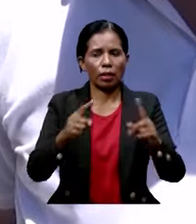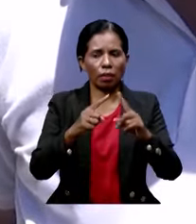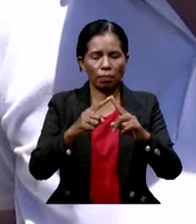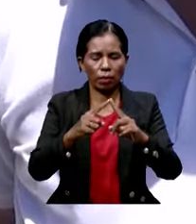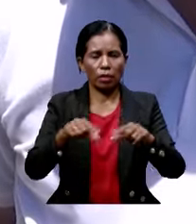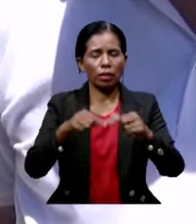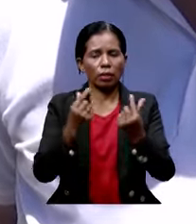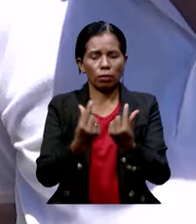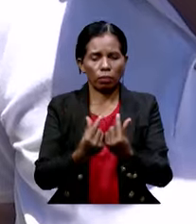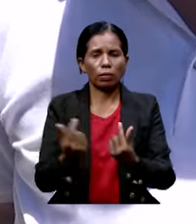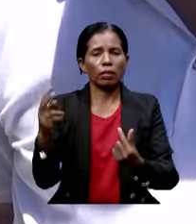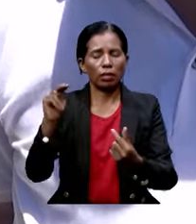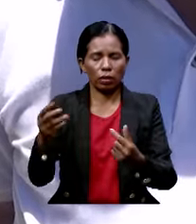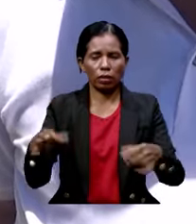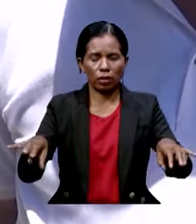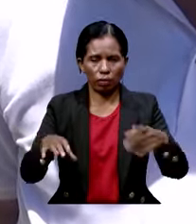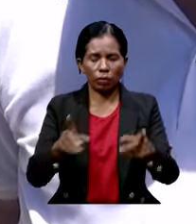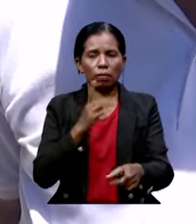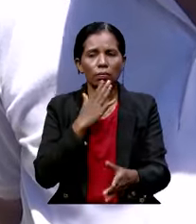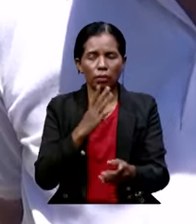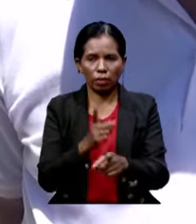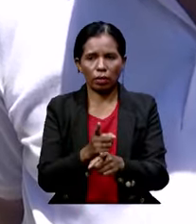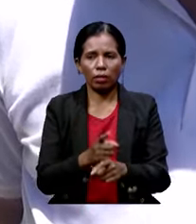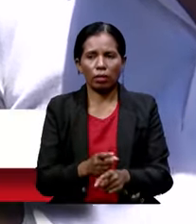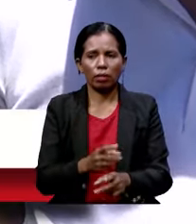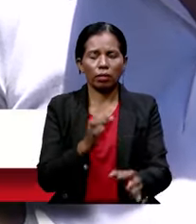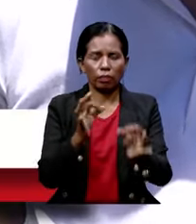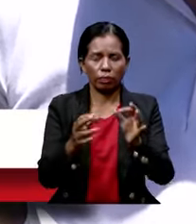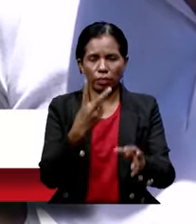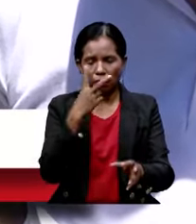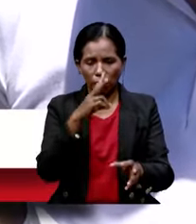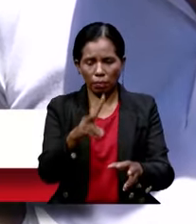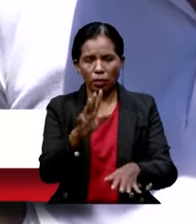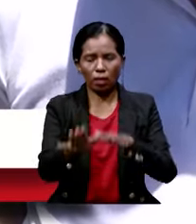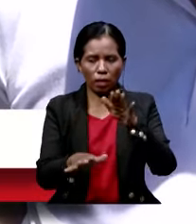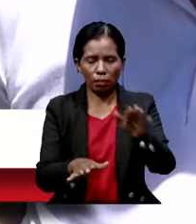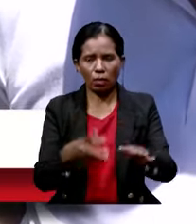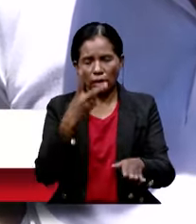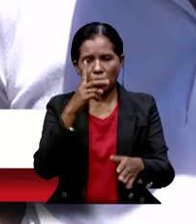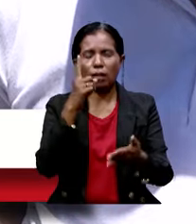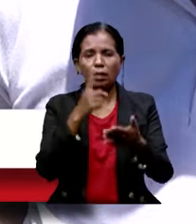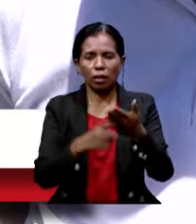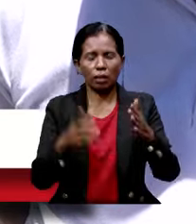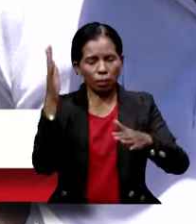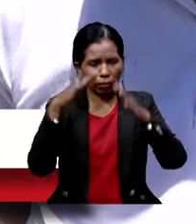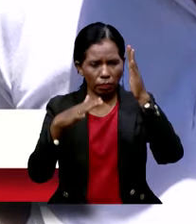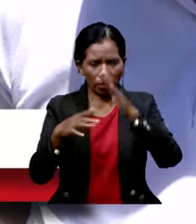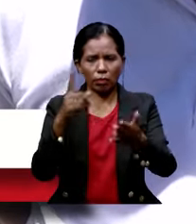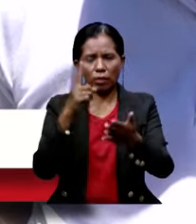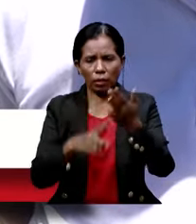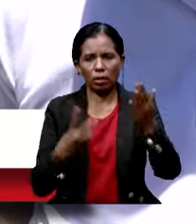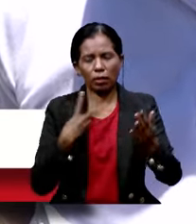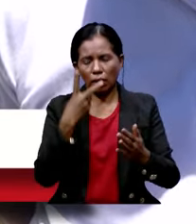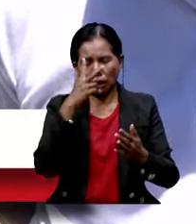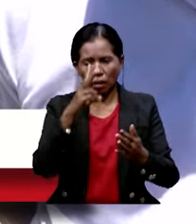servis makasa tebes di visitere ne amila o parare saida maka problema saida maita hare kata si